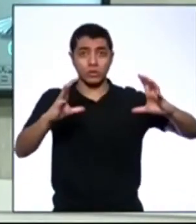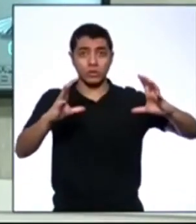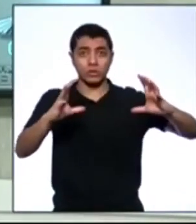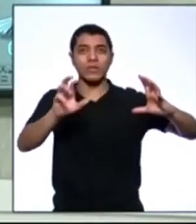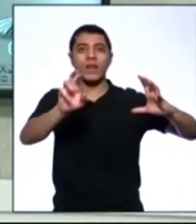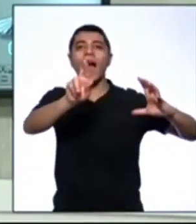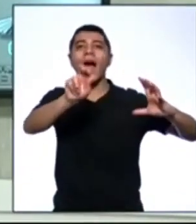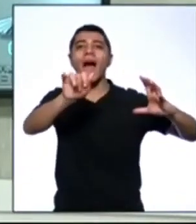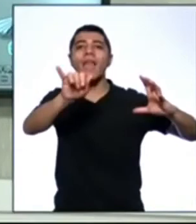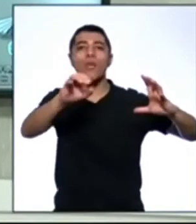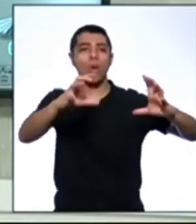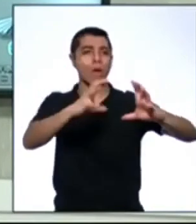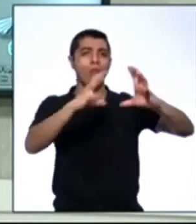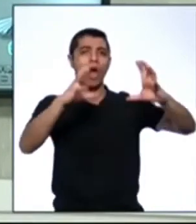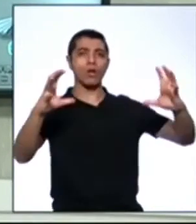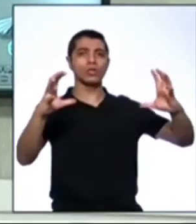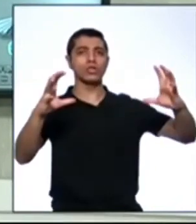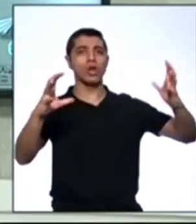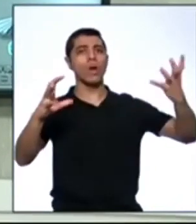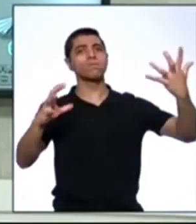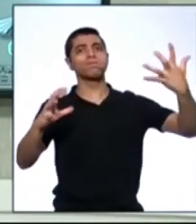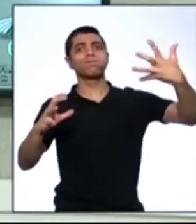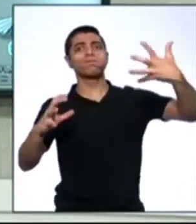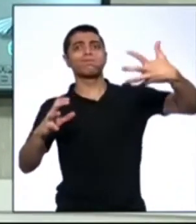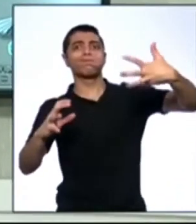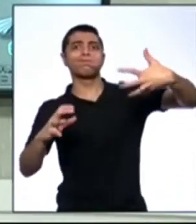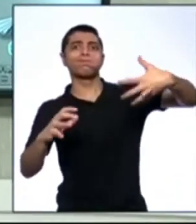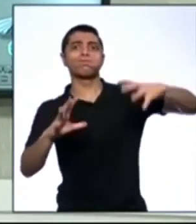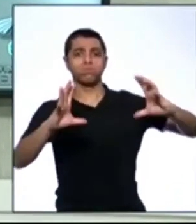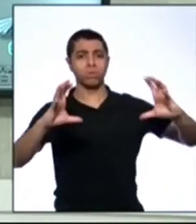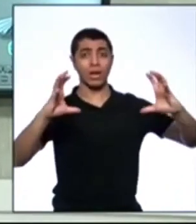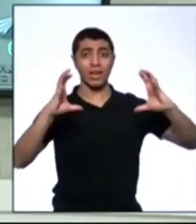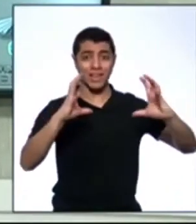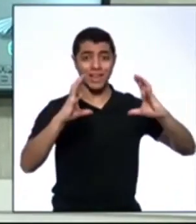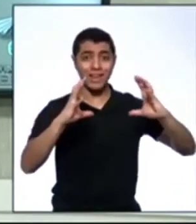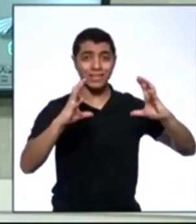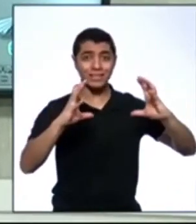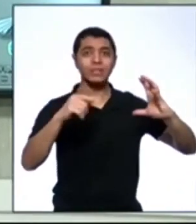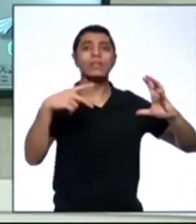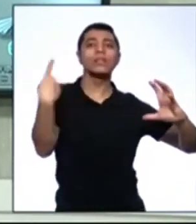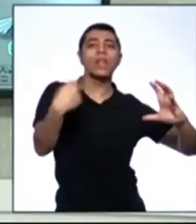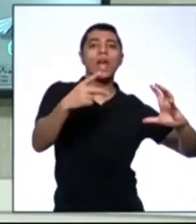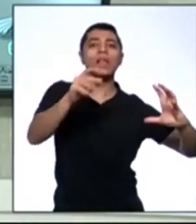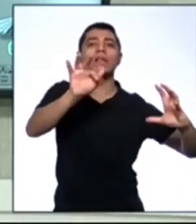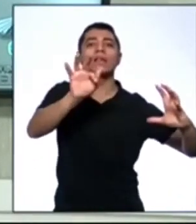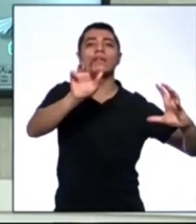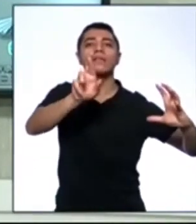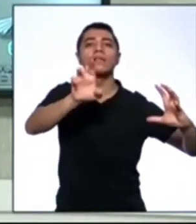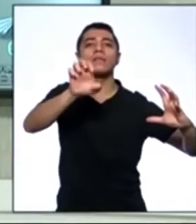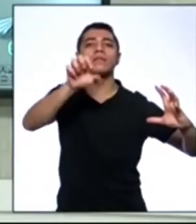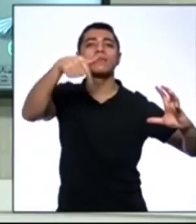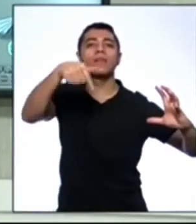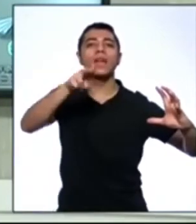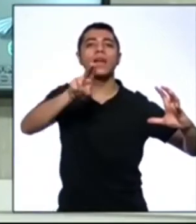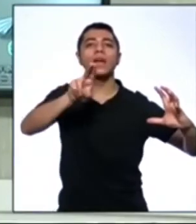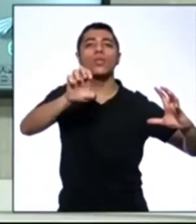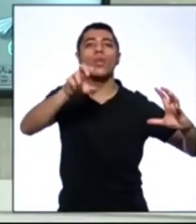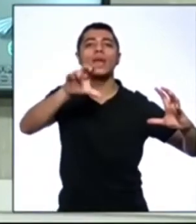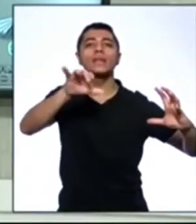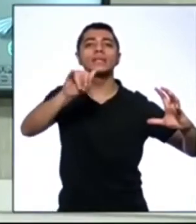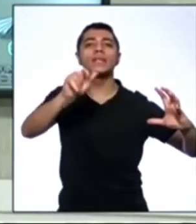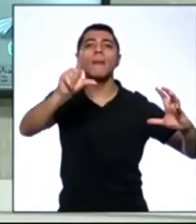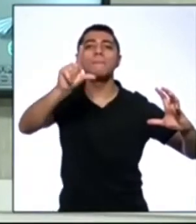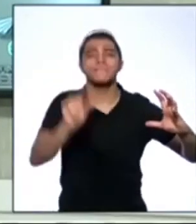frequência pequena. Frequência pequena, número de voltas pequeno, né? Se a engrenagem tem raio menor,